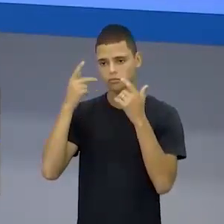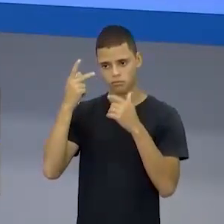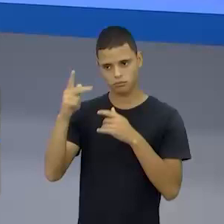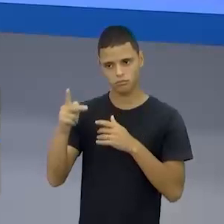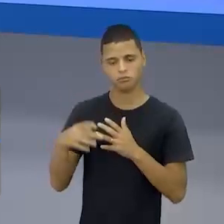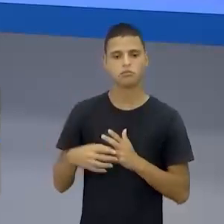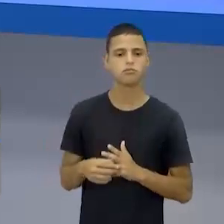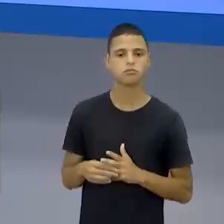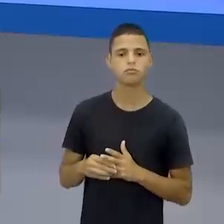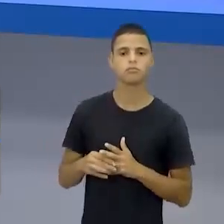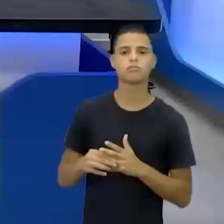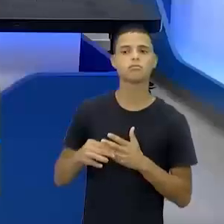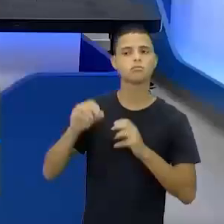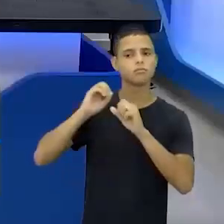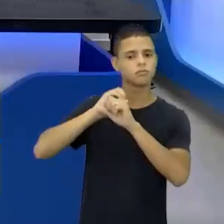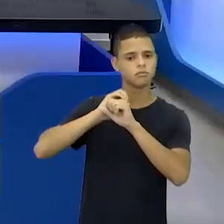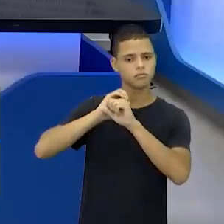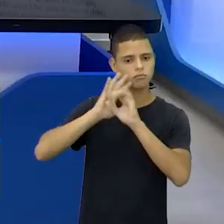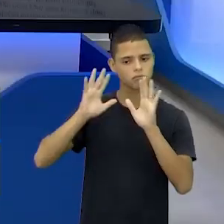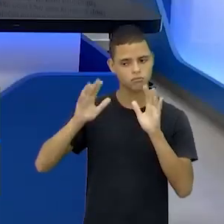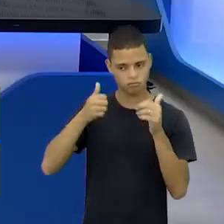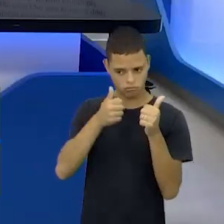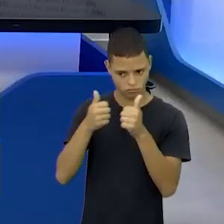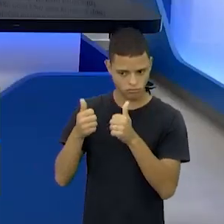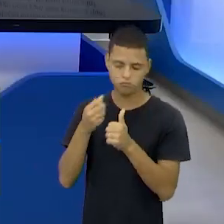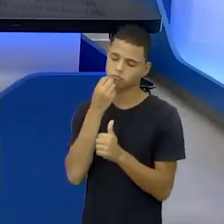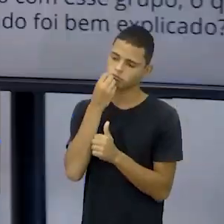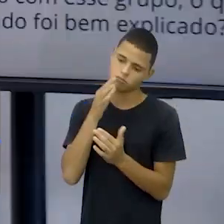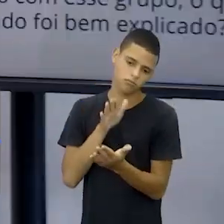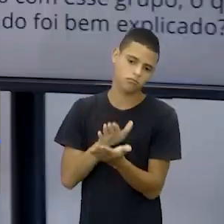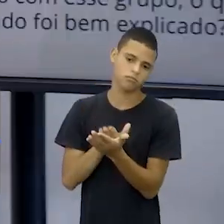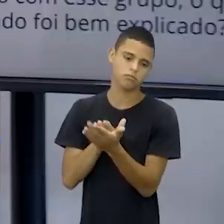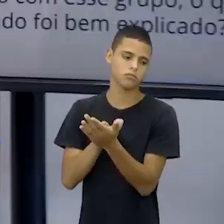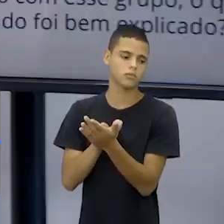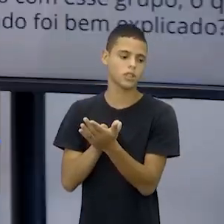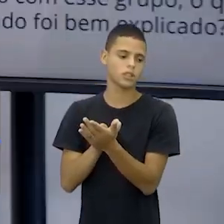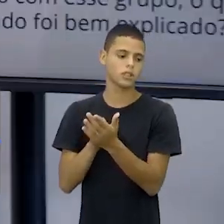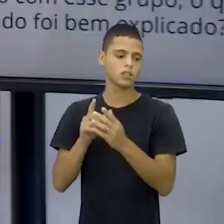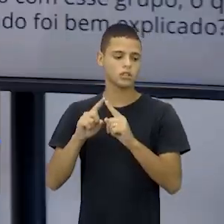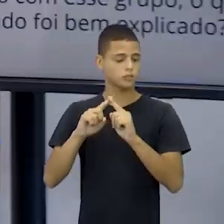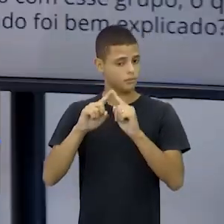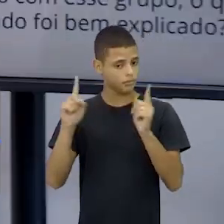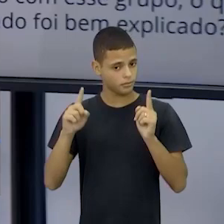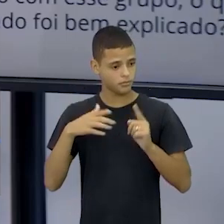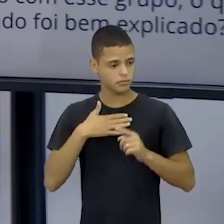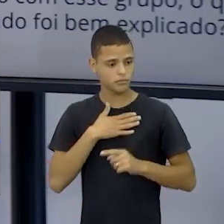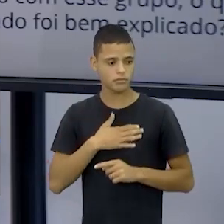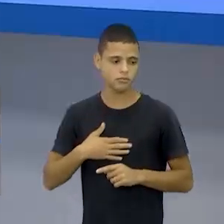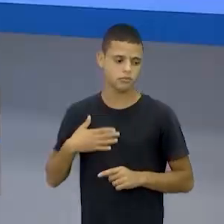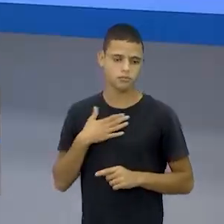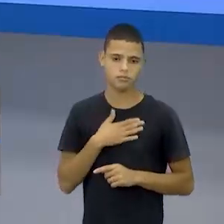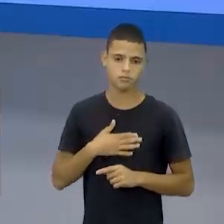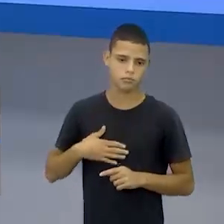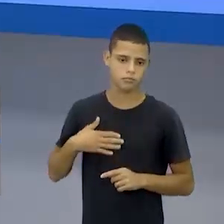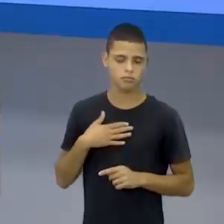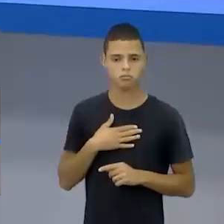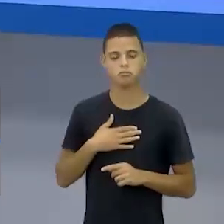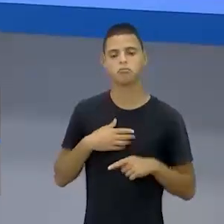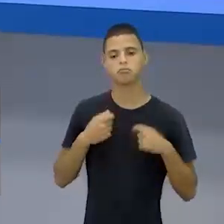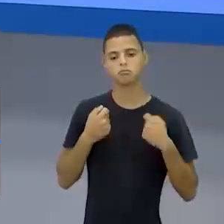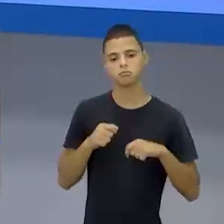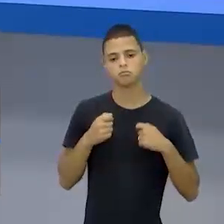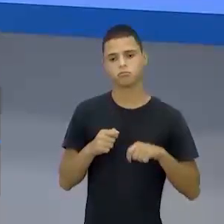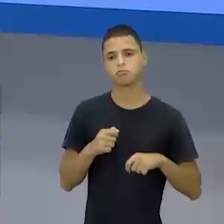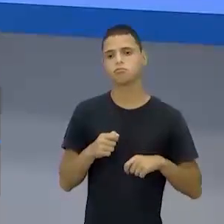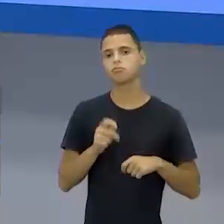Ela foi clara? Então, não pode levar para o lado pessoal, né? Não pode, se eu gosto ou não do colega. Não dá para fazer isso. Isso o professor tem que deixar claro, tem